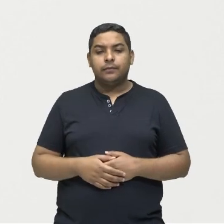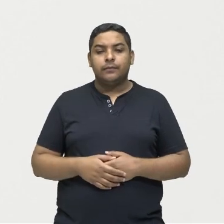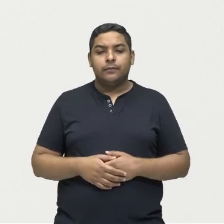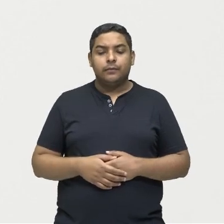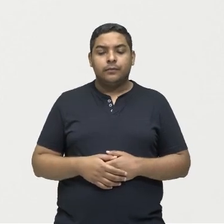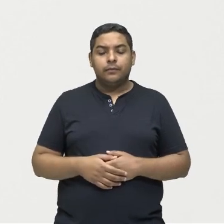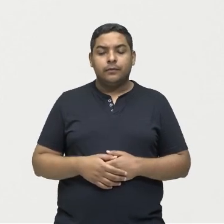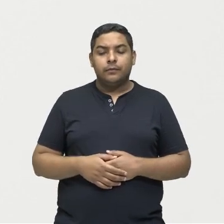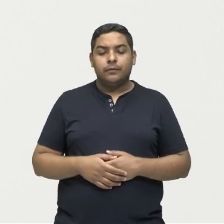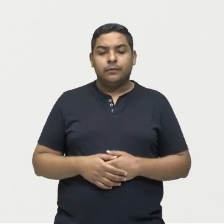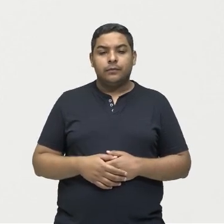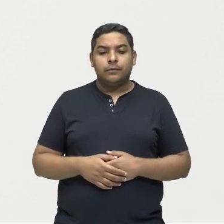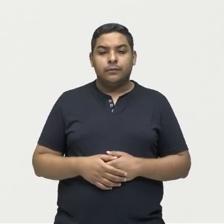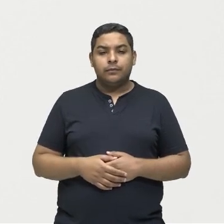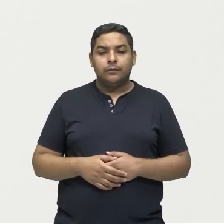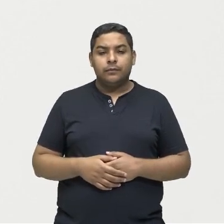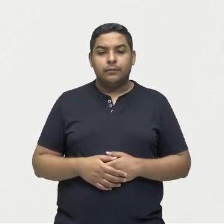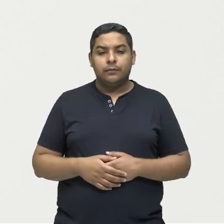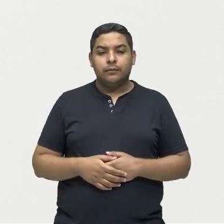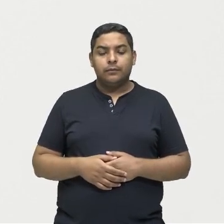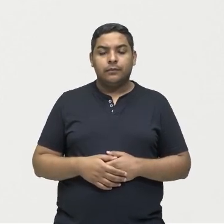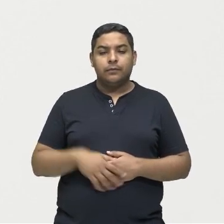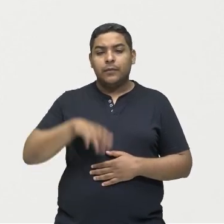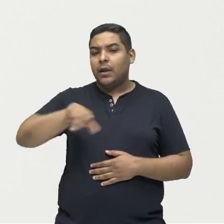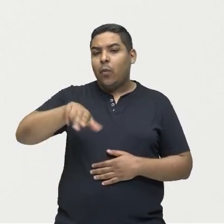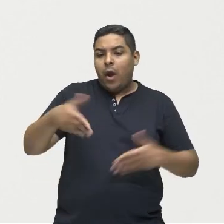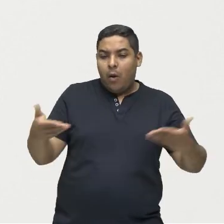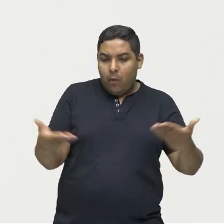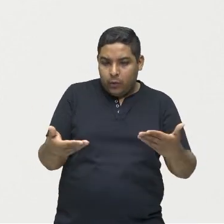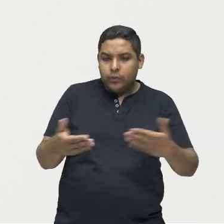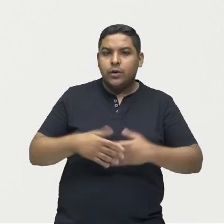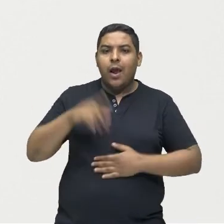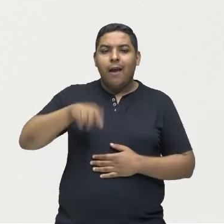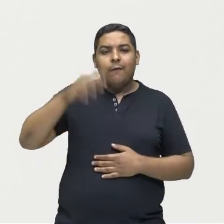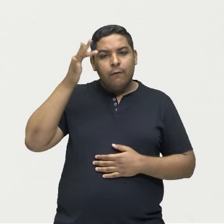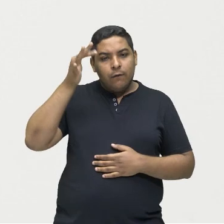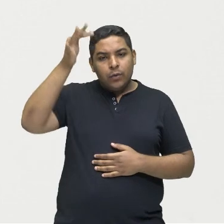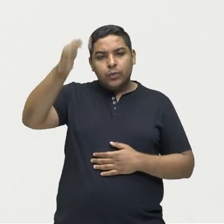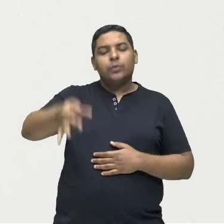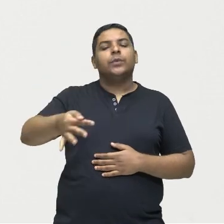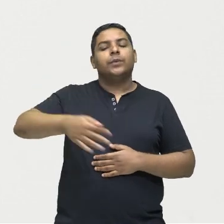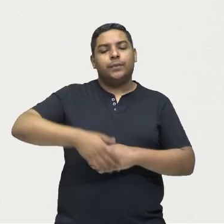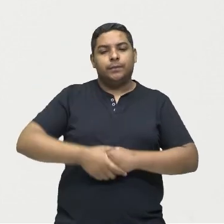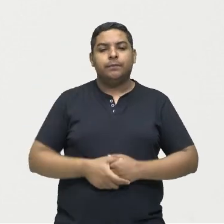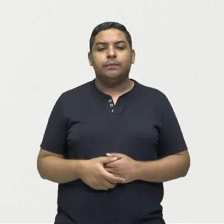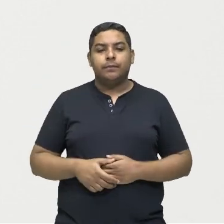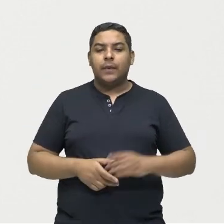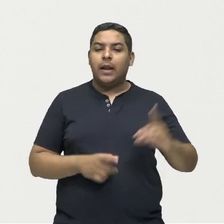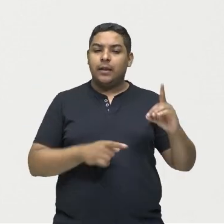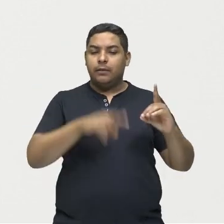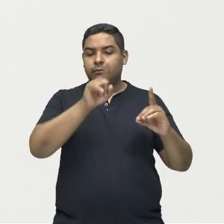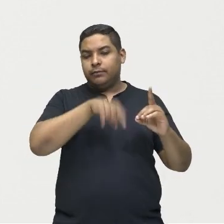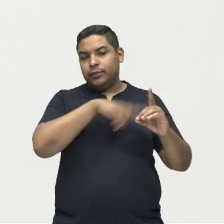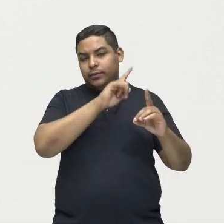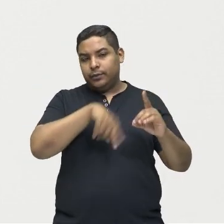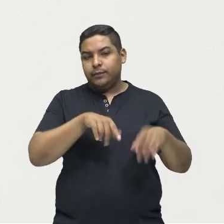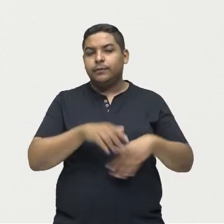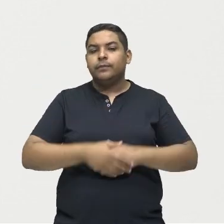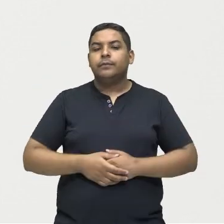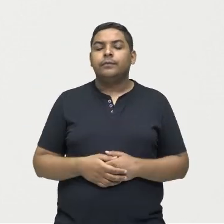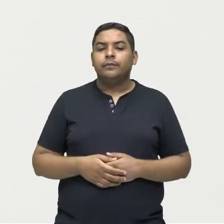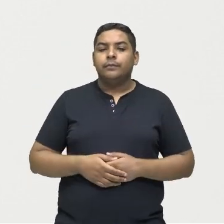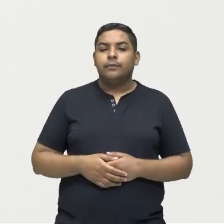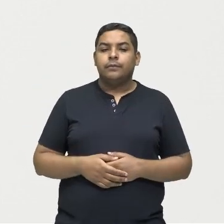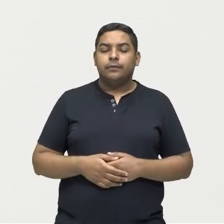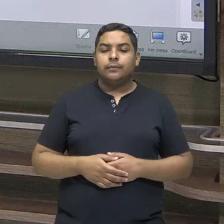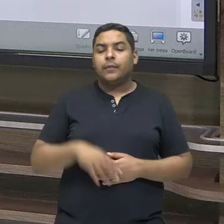algo do tempo presente, né? Nós estamos falando de futuro, então, portanto, a letra D também está descartada. As